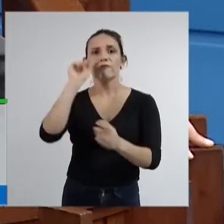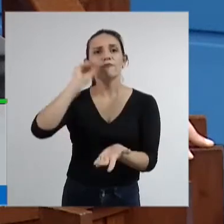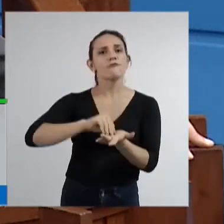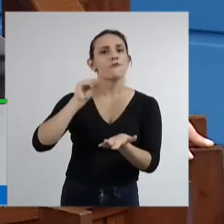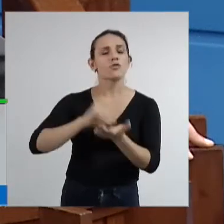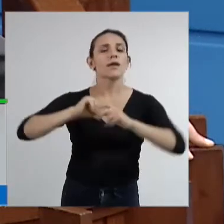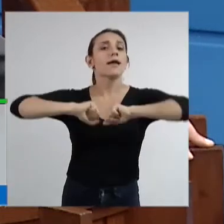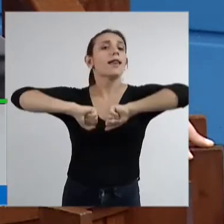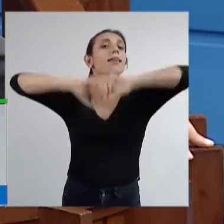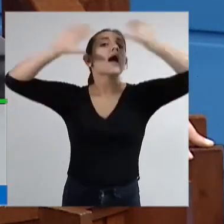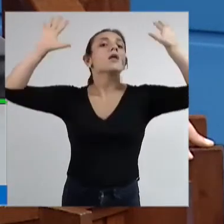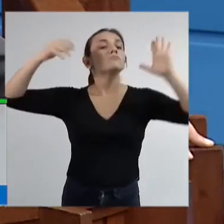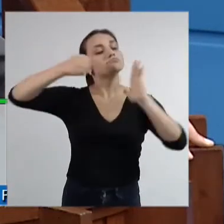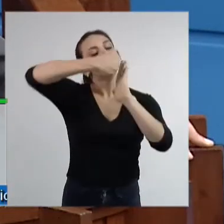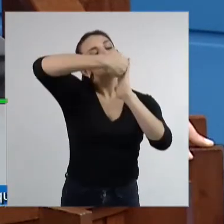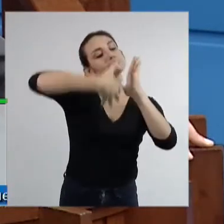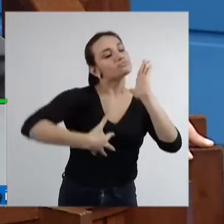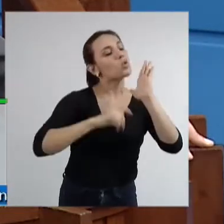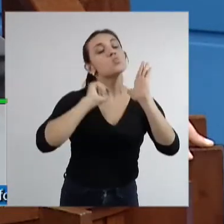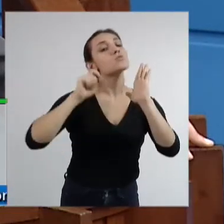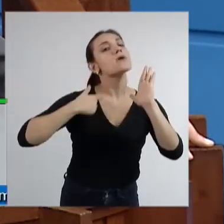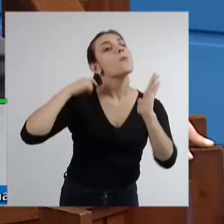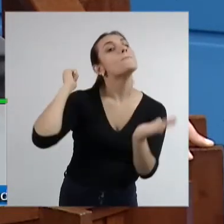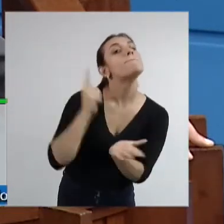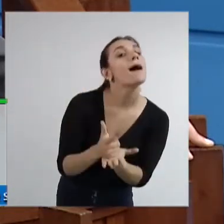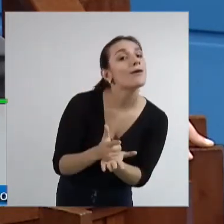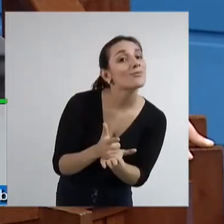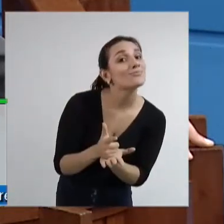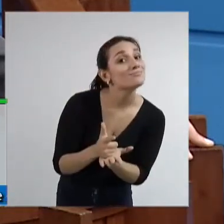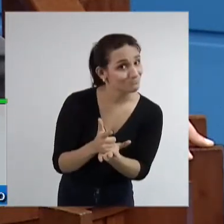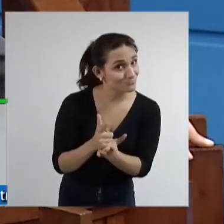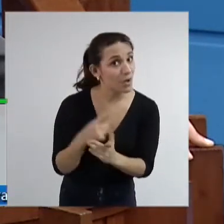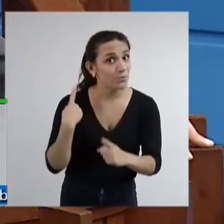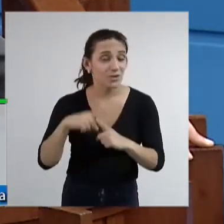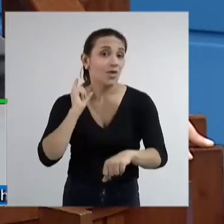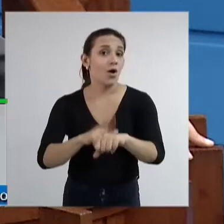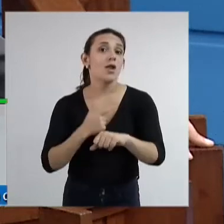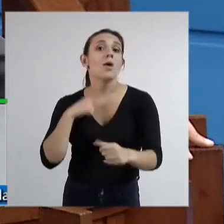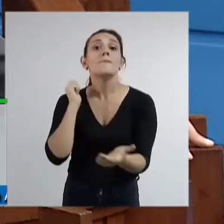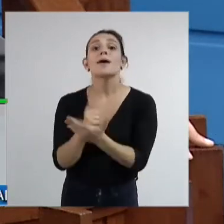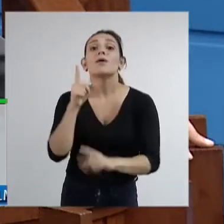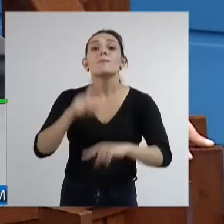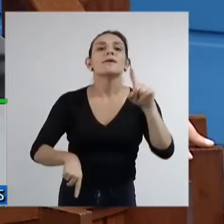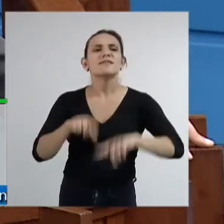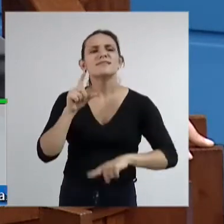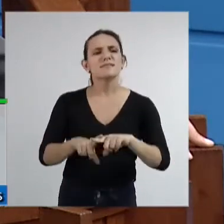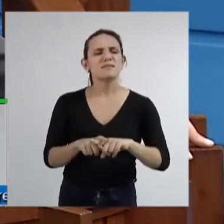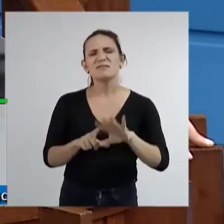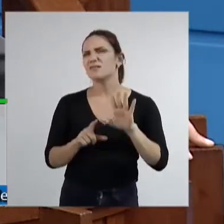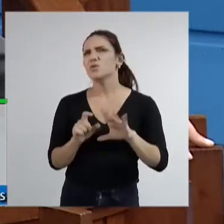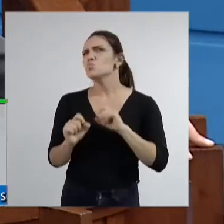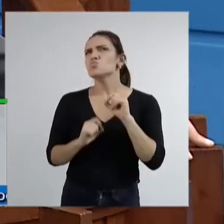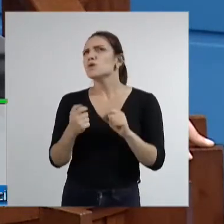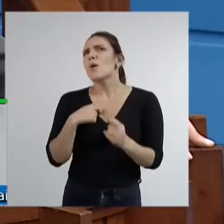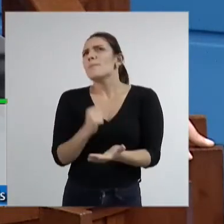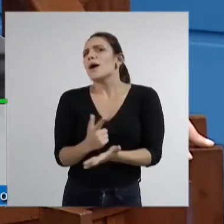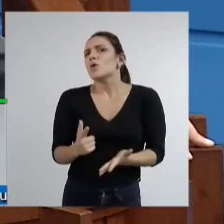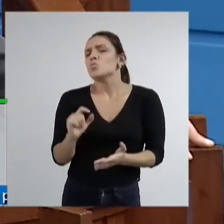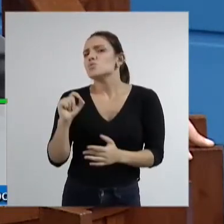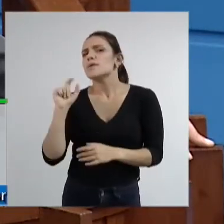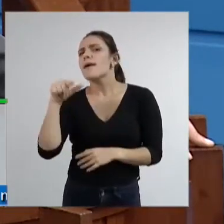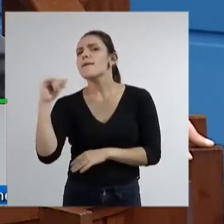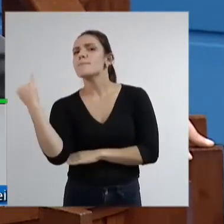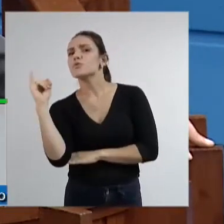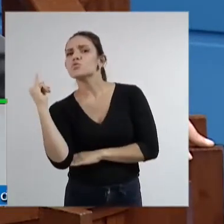a clareza, a transparência nos impostos. Porque quando nós compramos um produto, pagamos por um serviço, nós não sabemos bem o que é